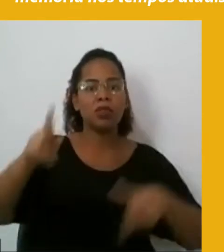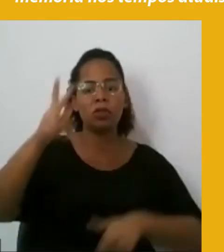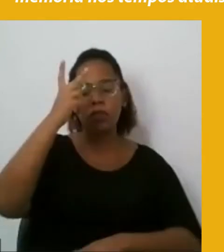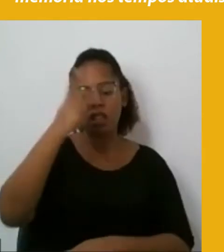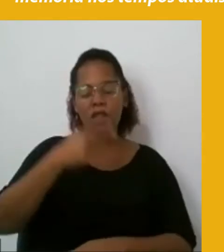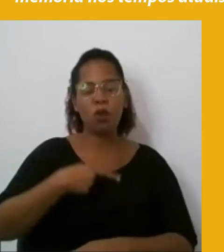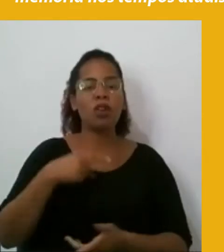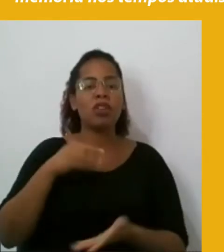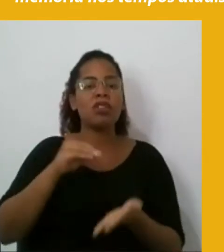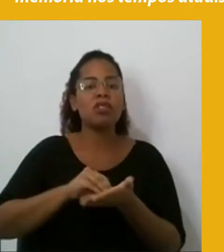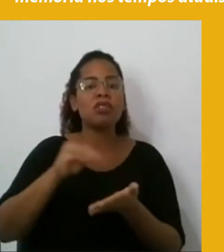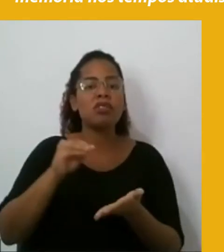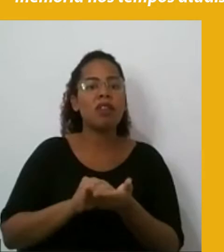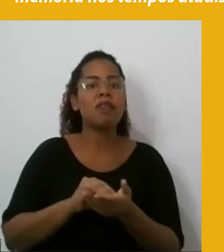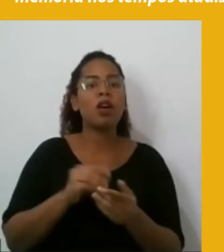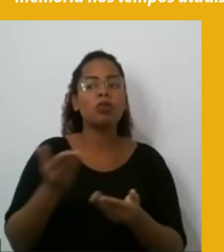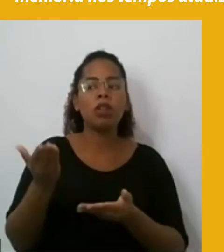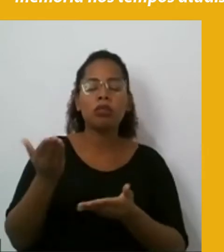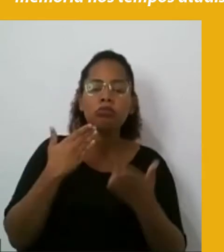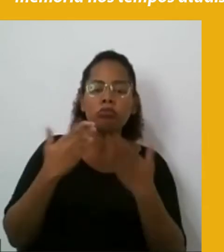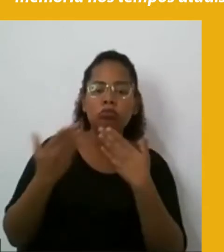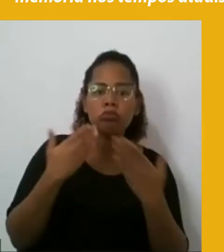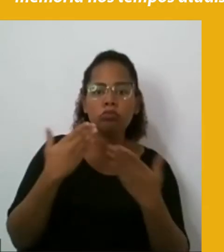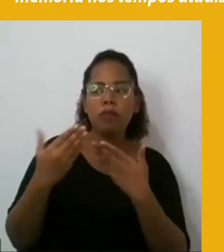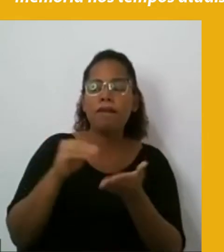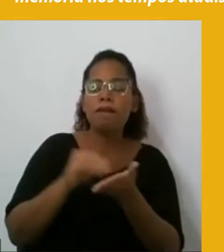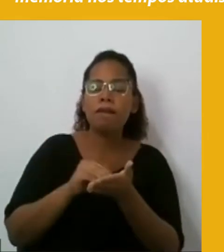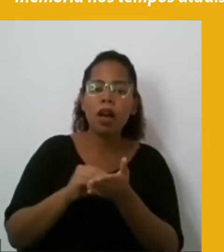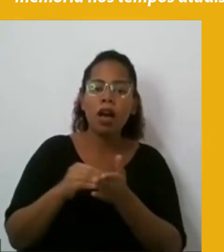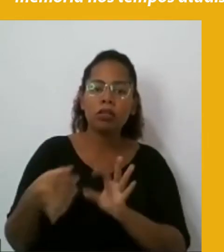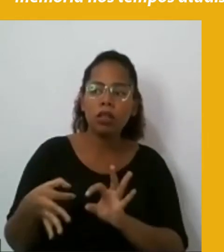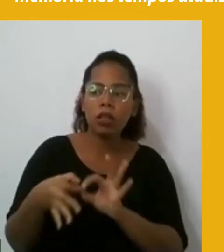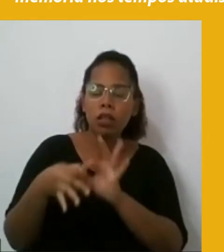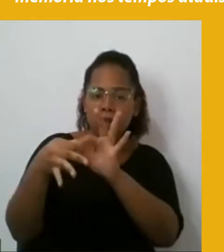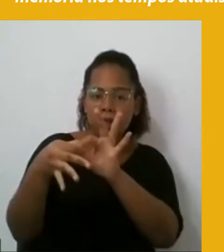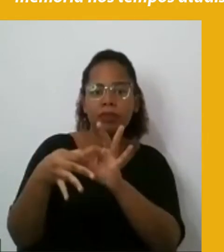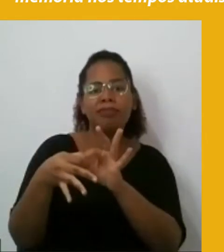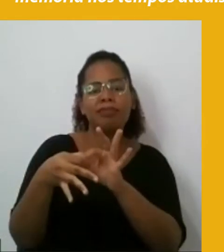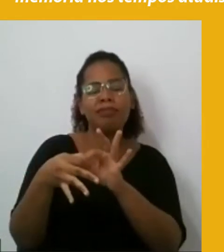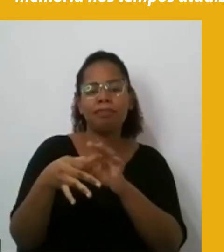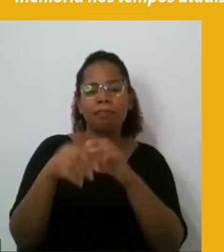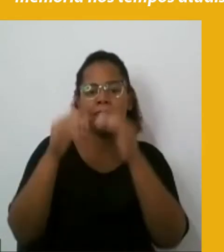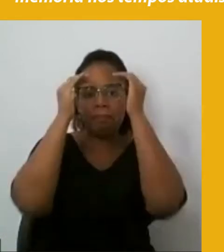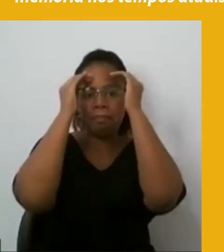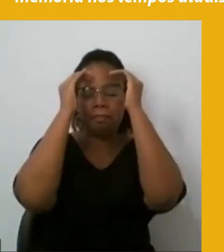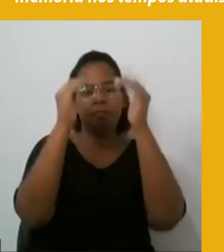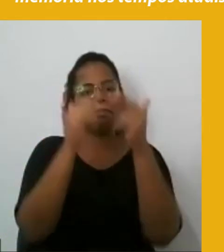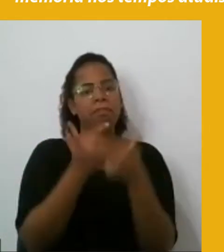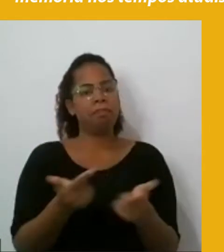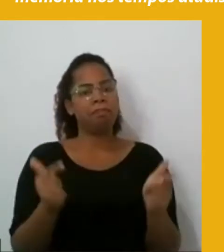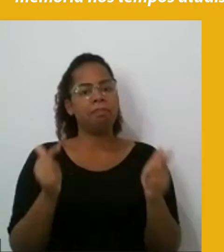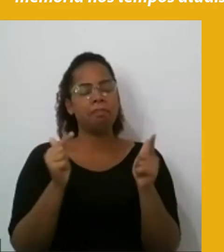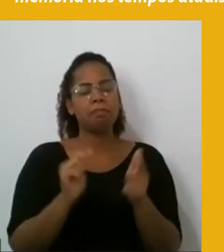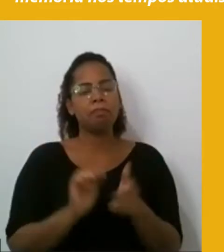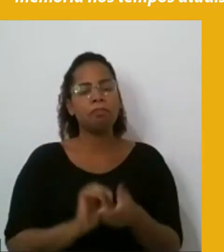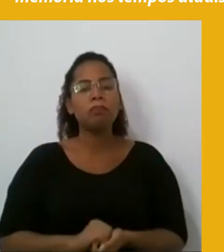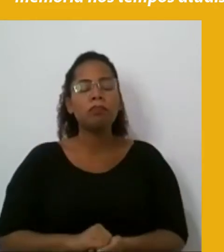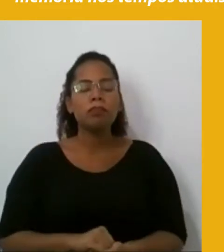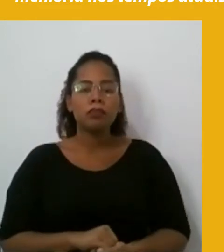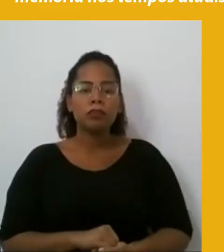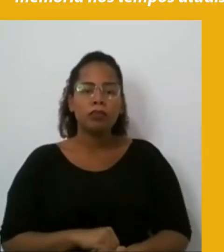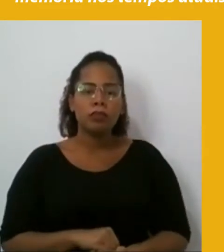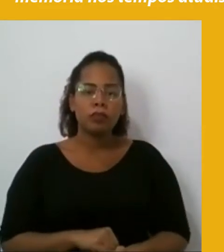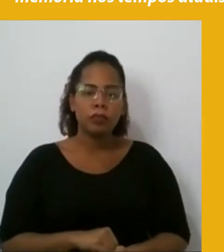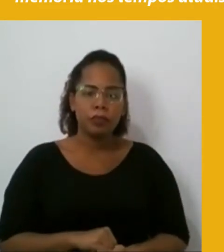sem acordo com o outro, falta de respeito mesmo. E isso, no caso de